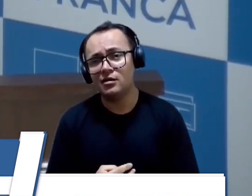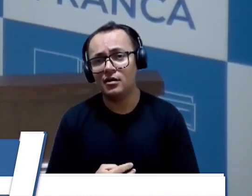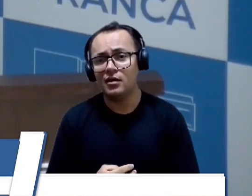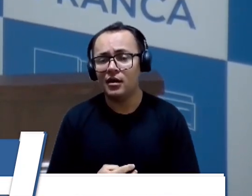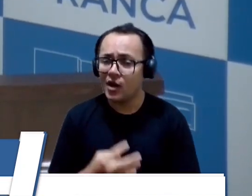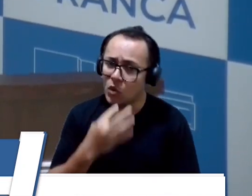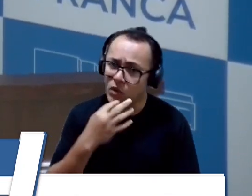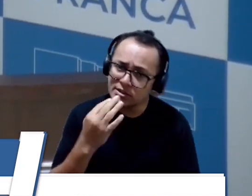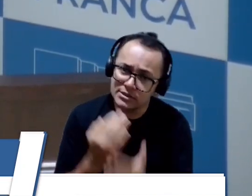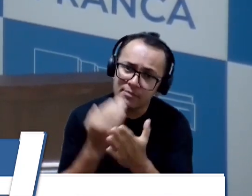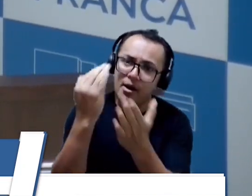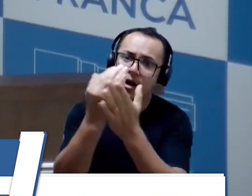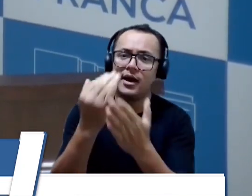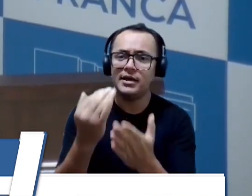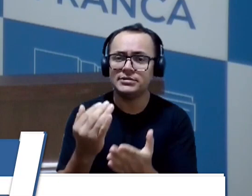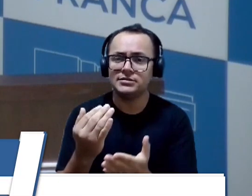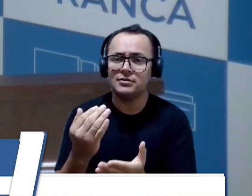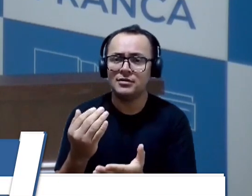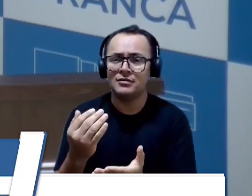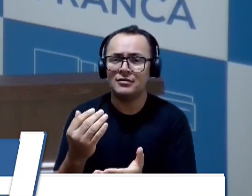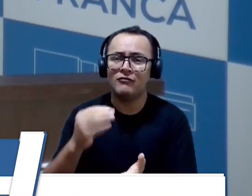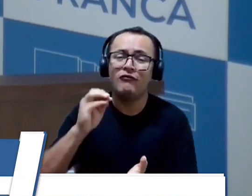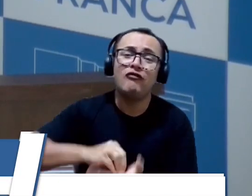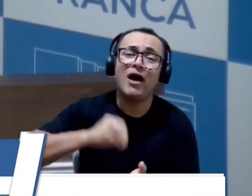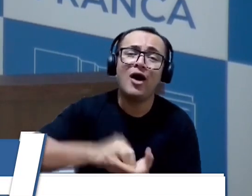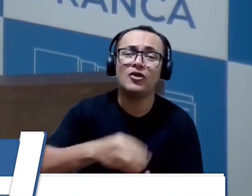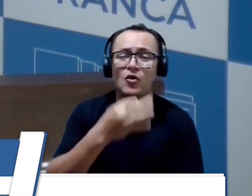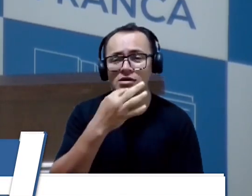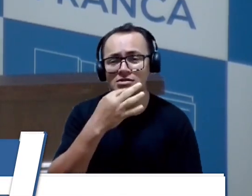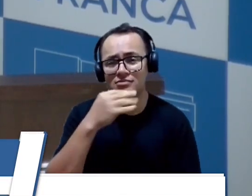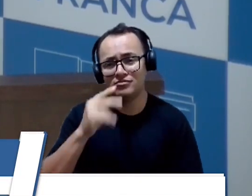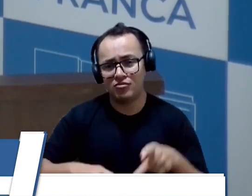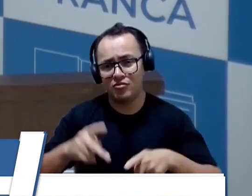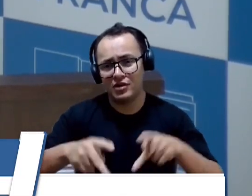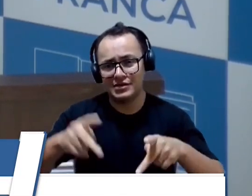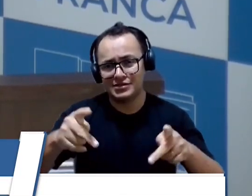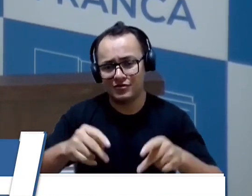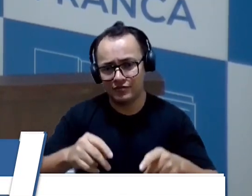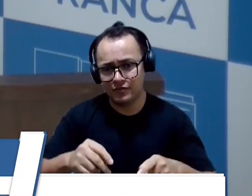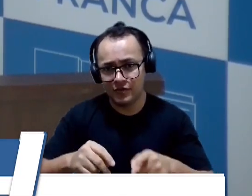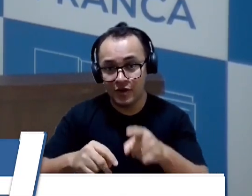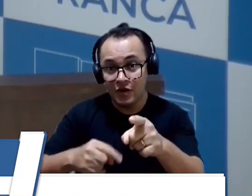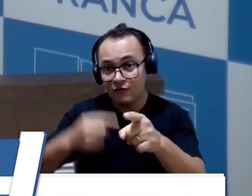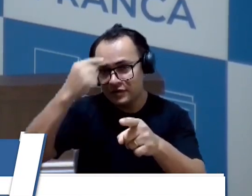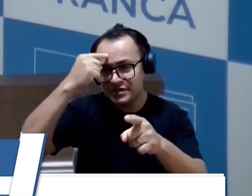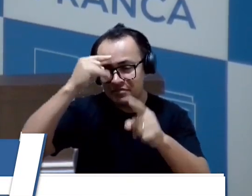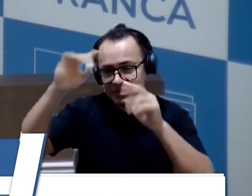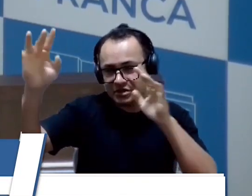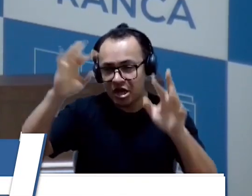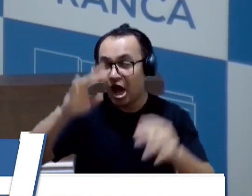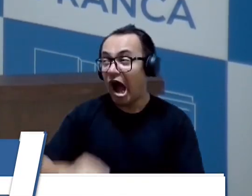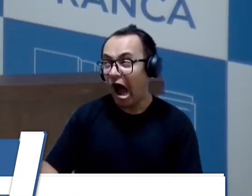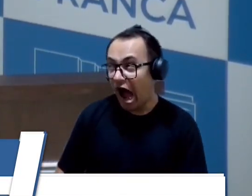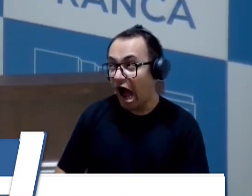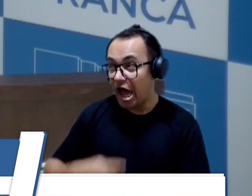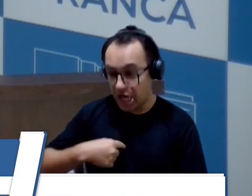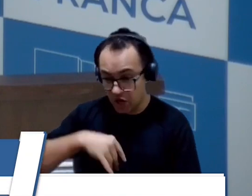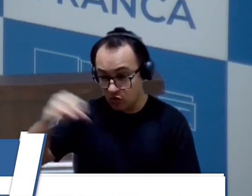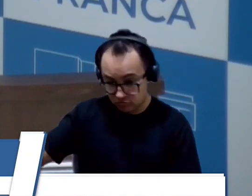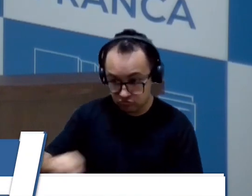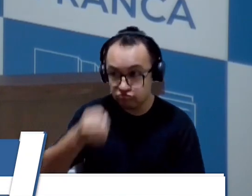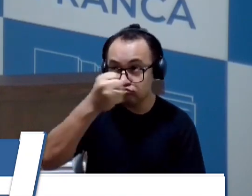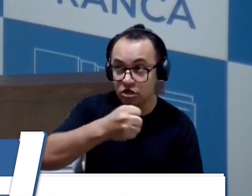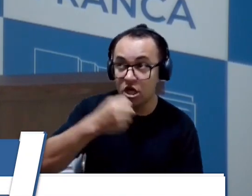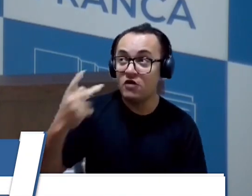É a falta do conhecimento. E se você pensa, poxa, se eu tivesse aqui, tá bom, um dia